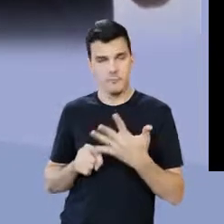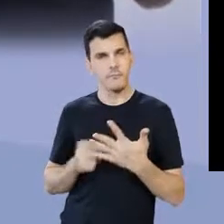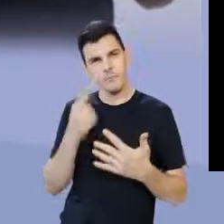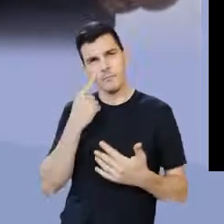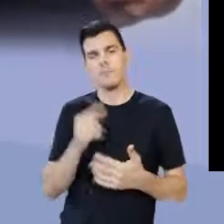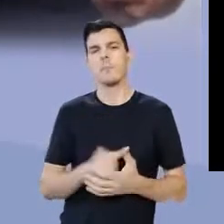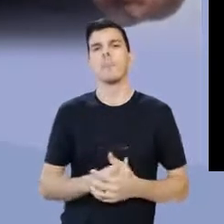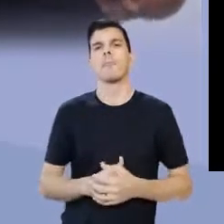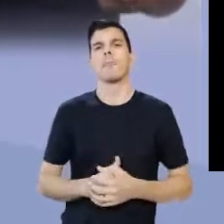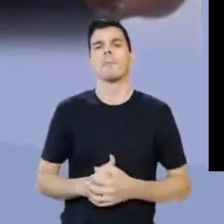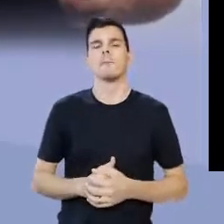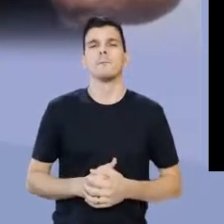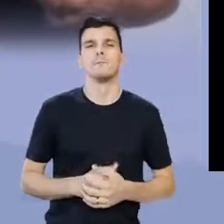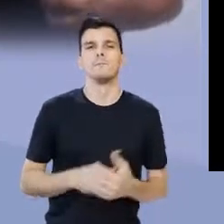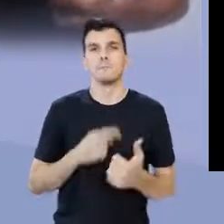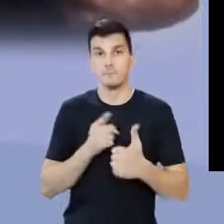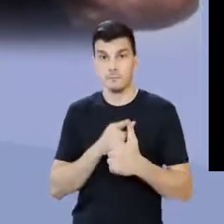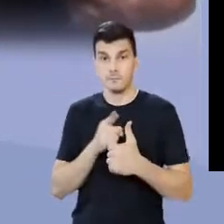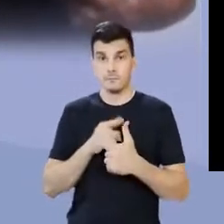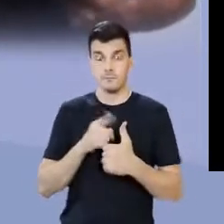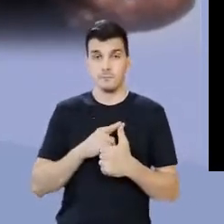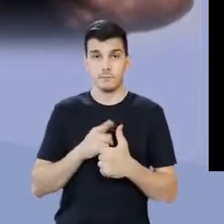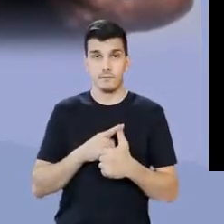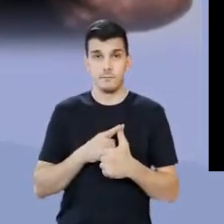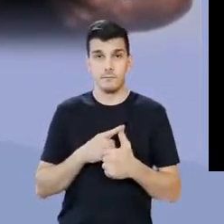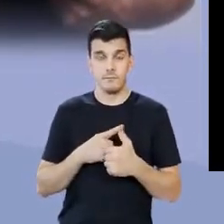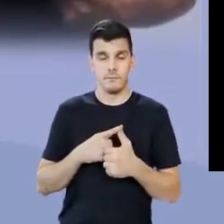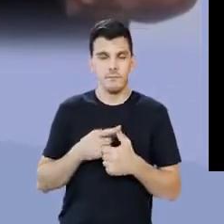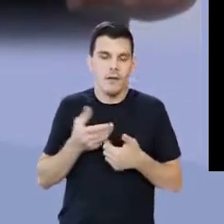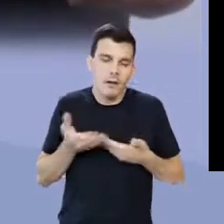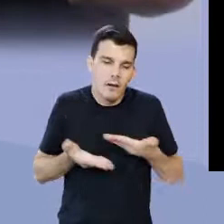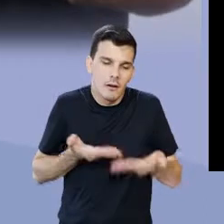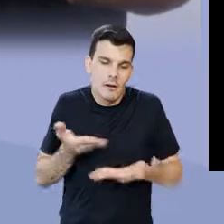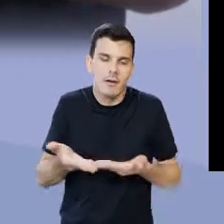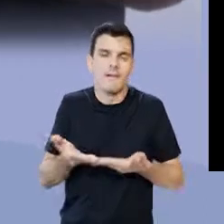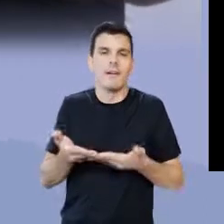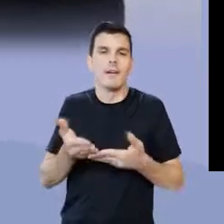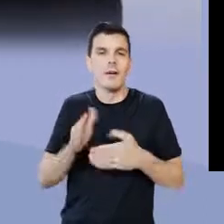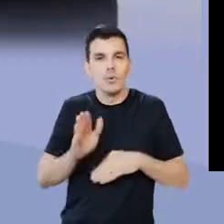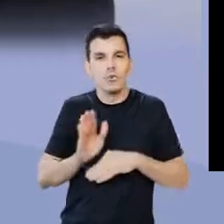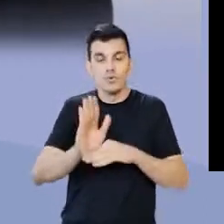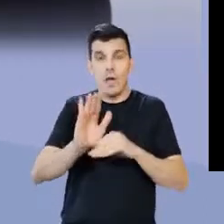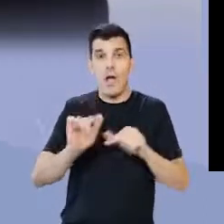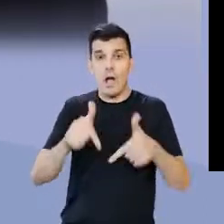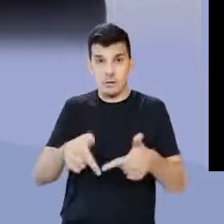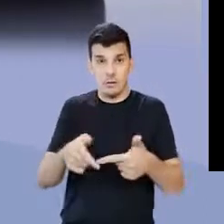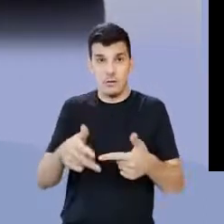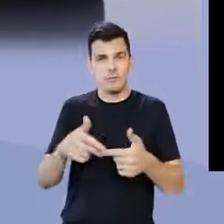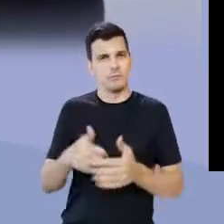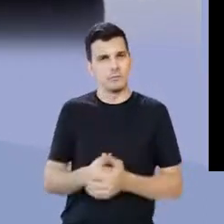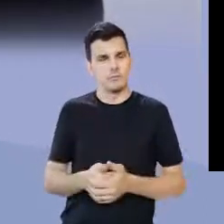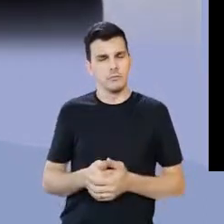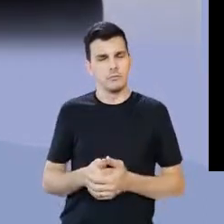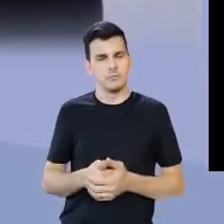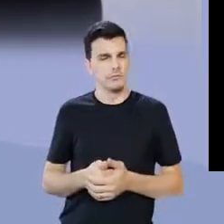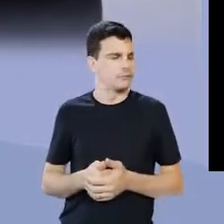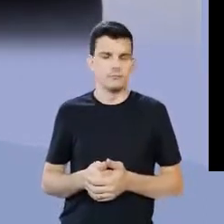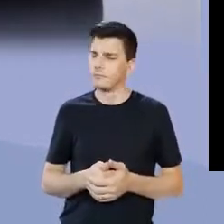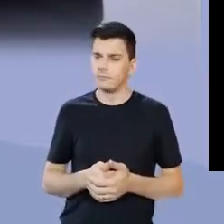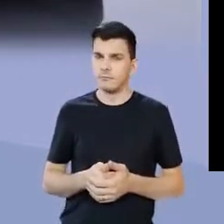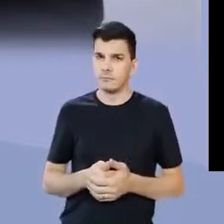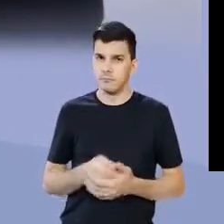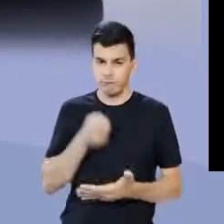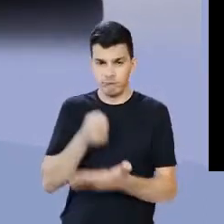aí para mim, hein? Letra A, dedicação altruísta em ações coletivas? Não.